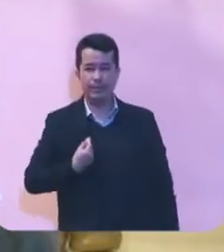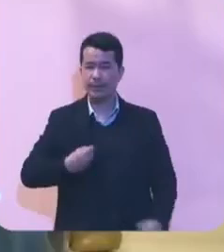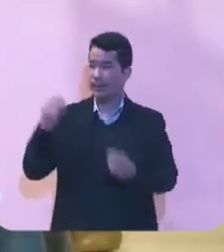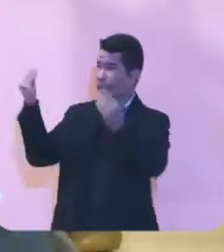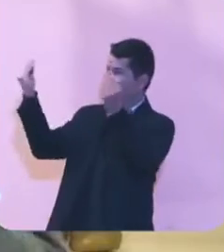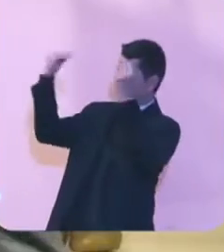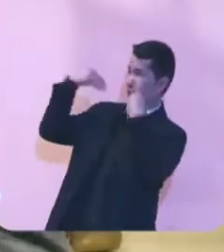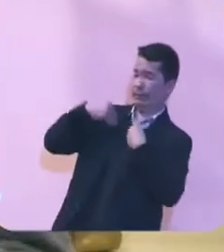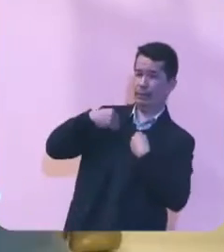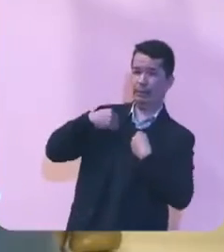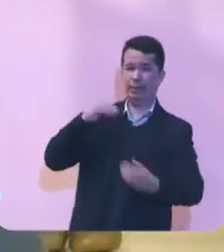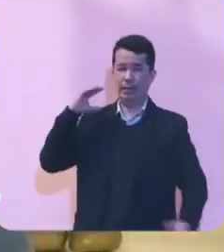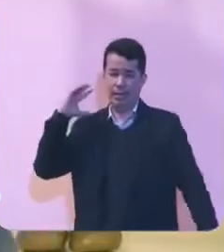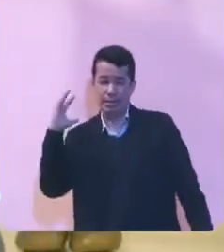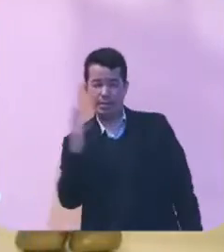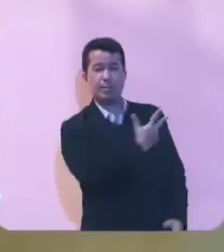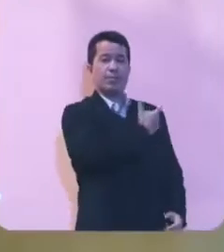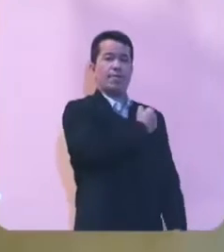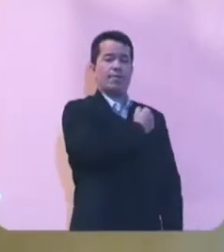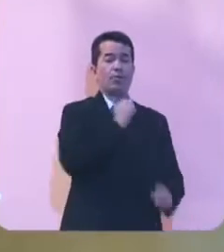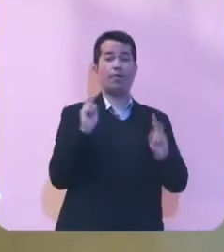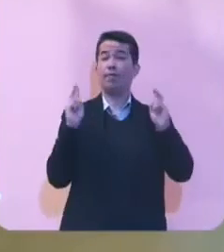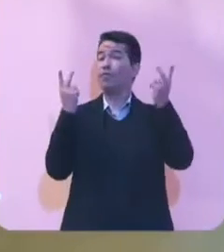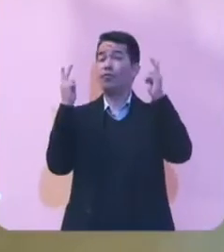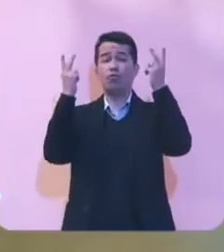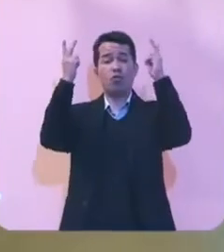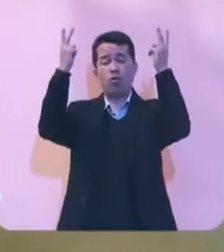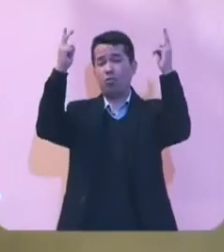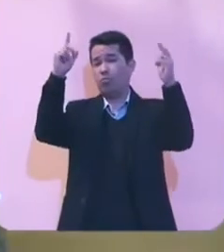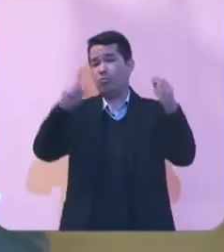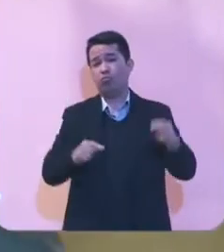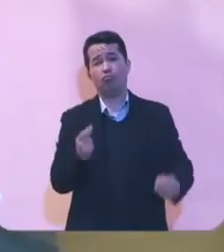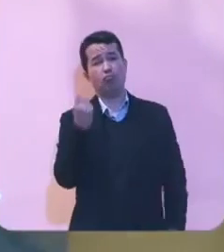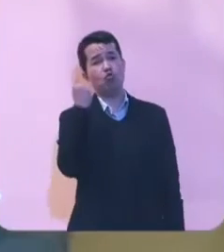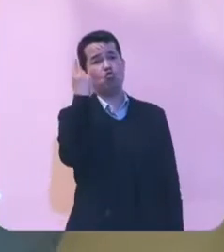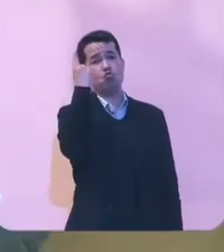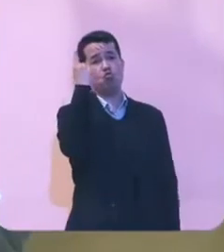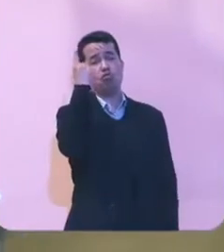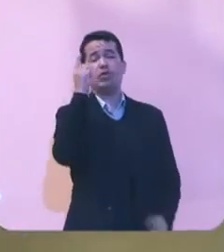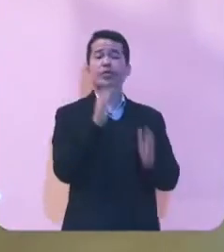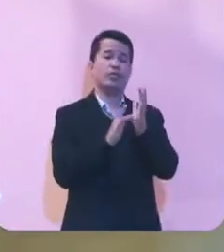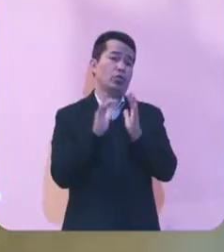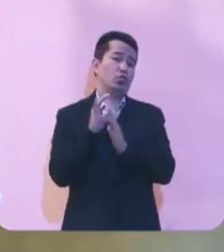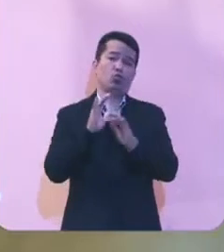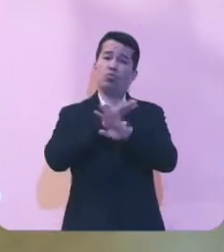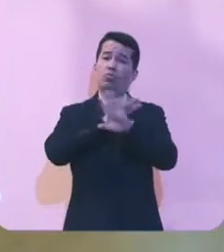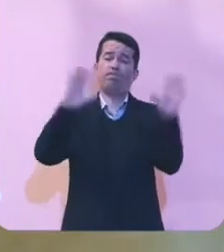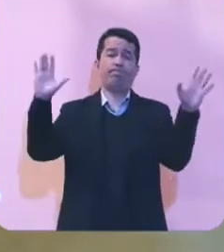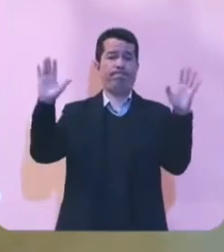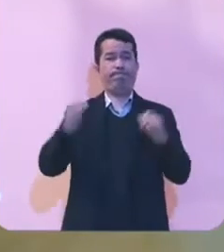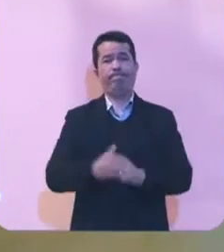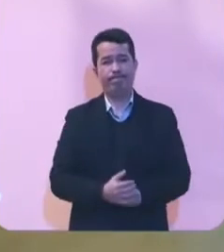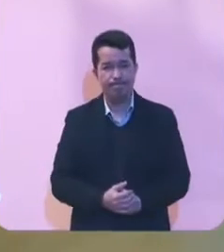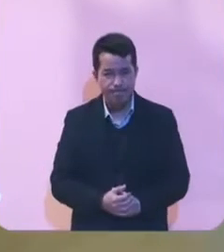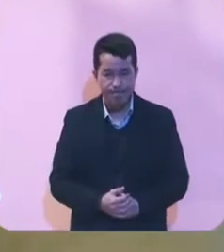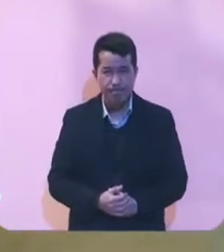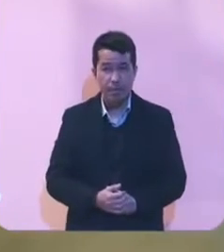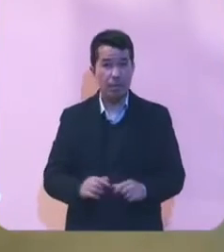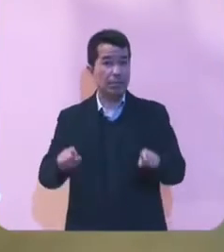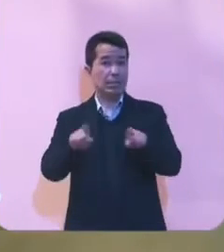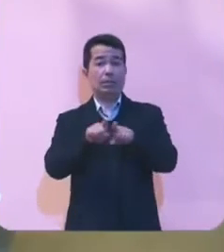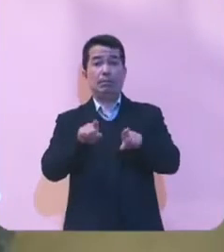vai ser a nossa vitória. Nós também somente poderemos ser aceitos por Deus em Cristo